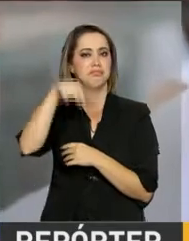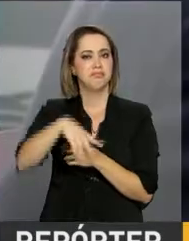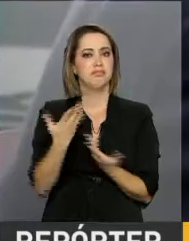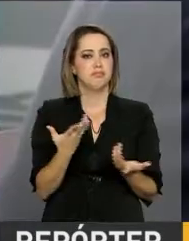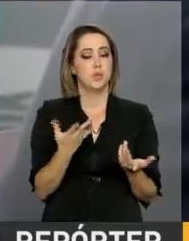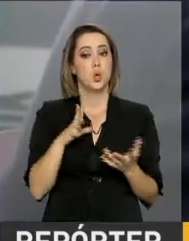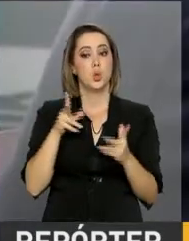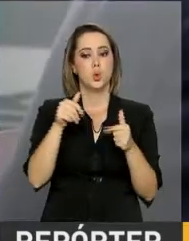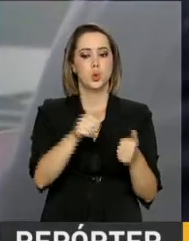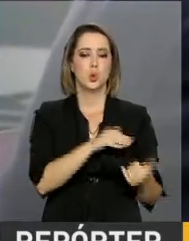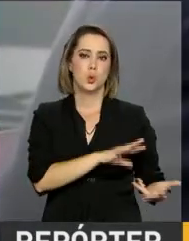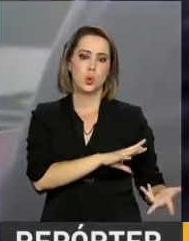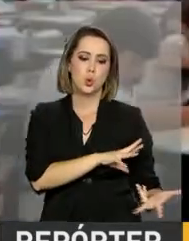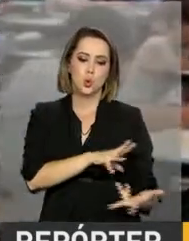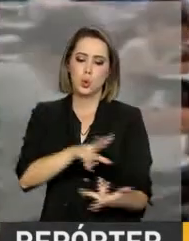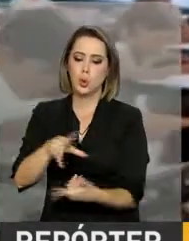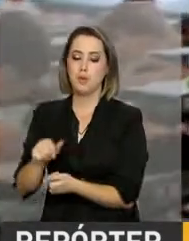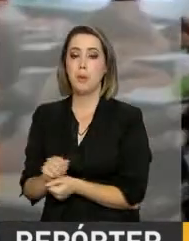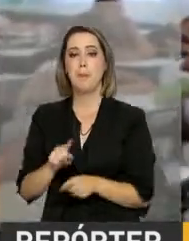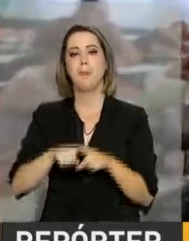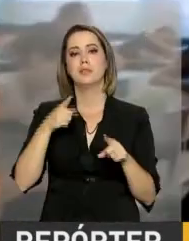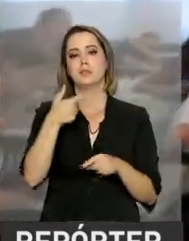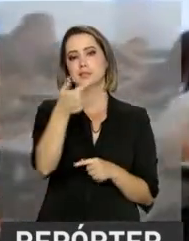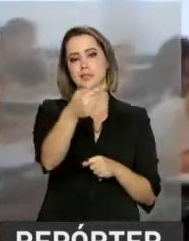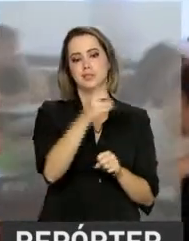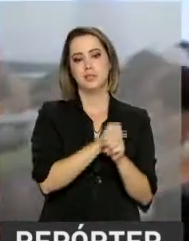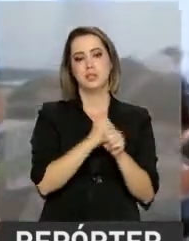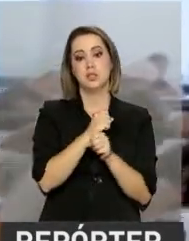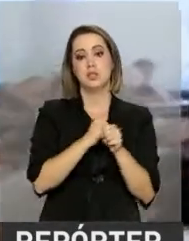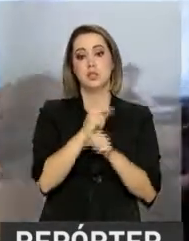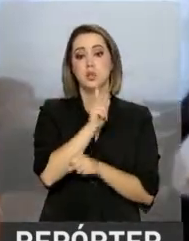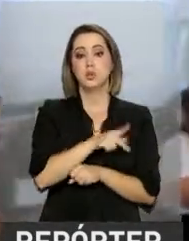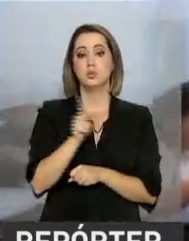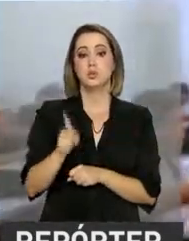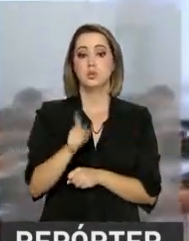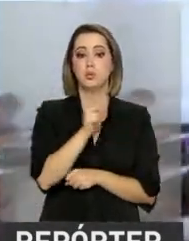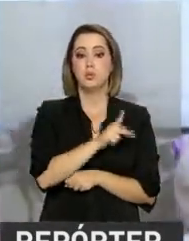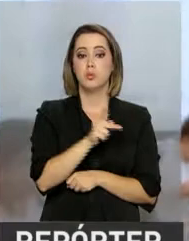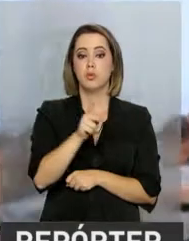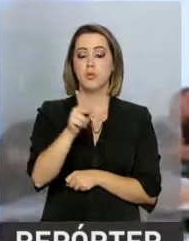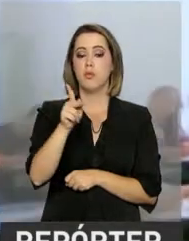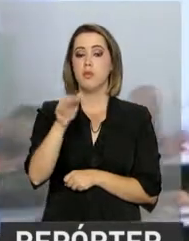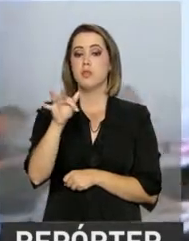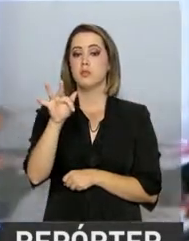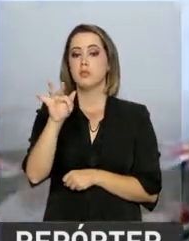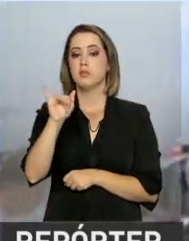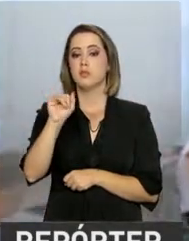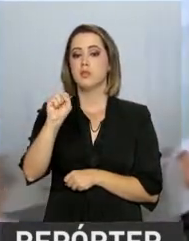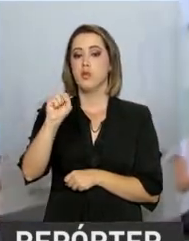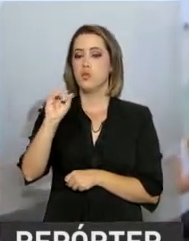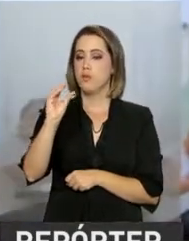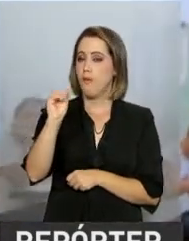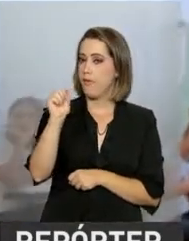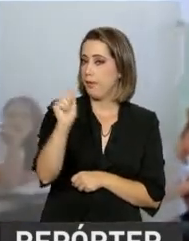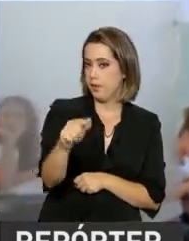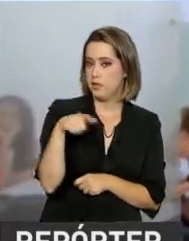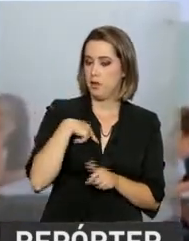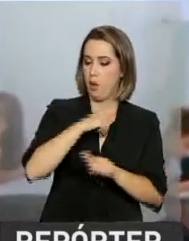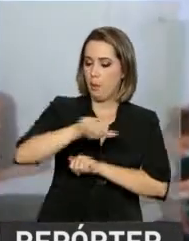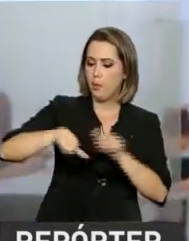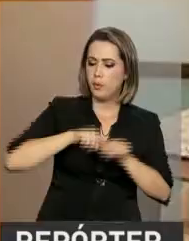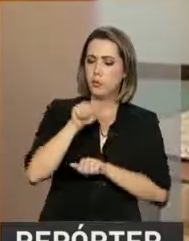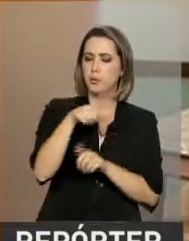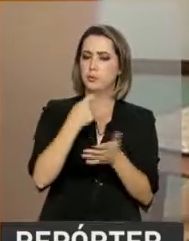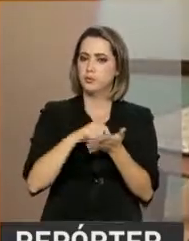Brasil, de todo o mundo. Mas há 7 anos, o professor de física desta escola pública de Ubatuba, no litoral norte de São Paulo, decidiu mudar